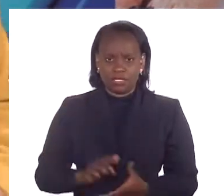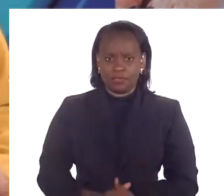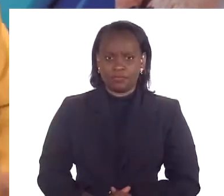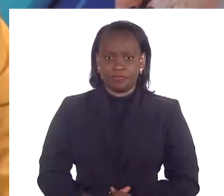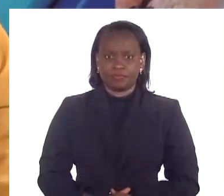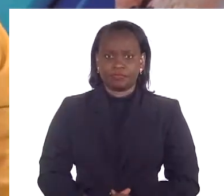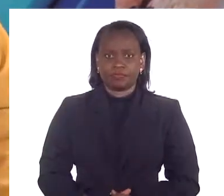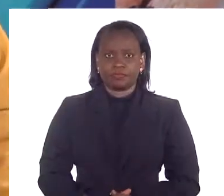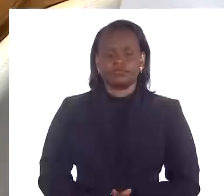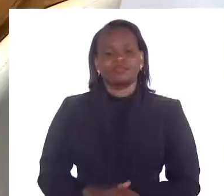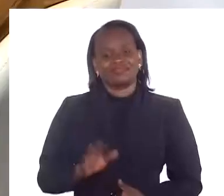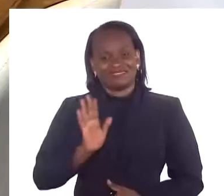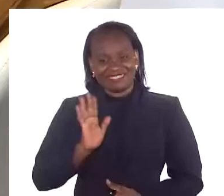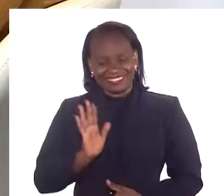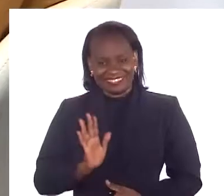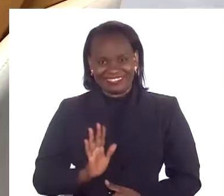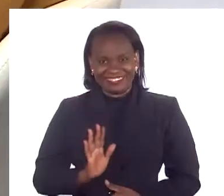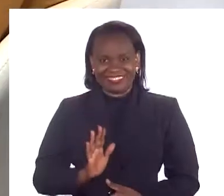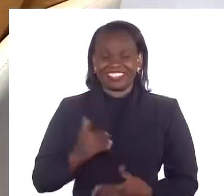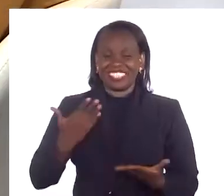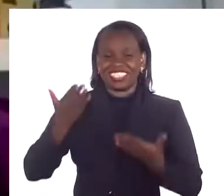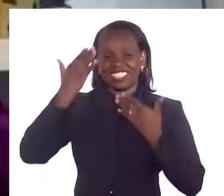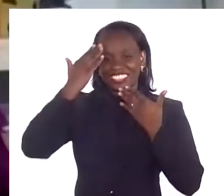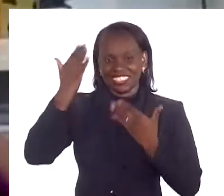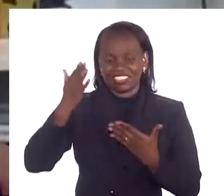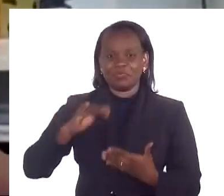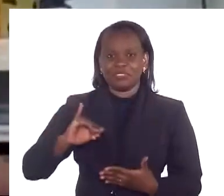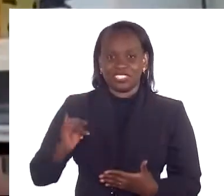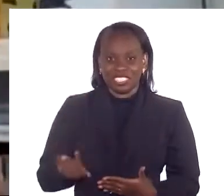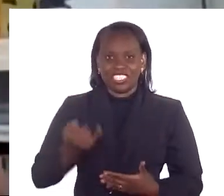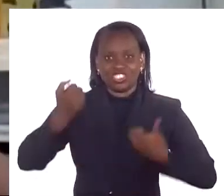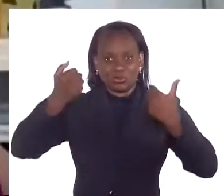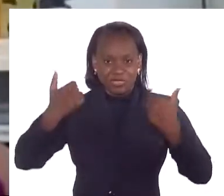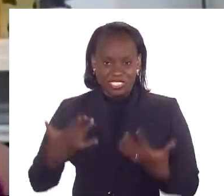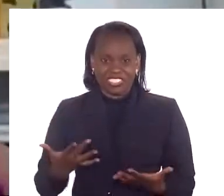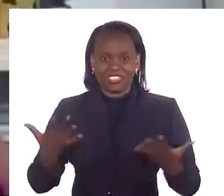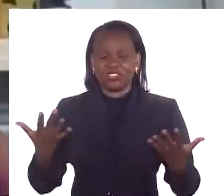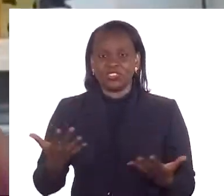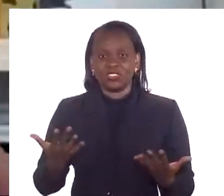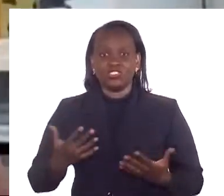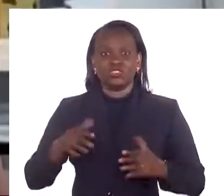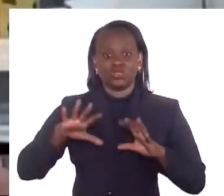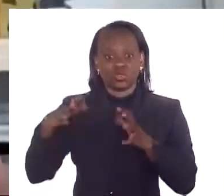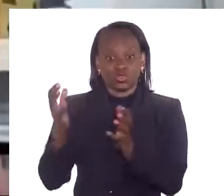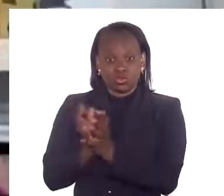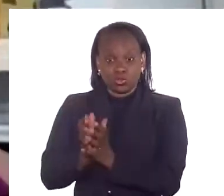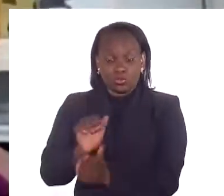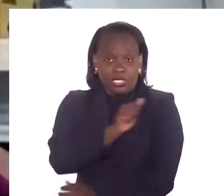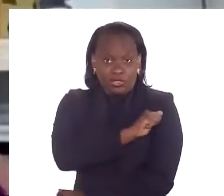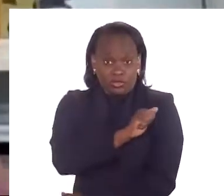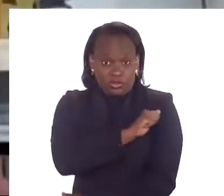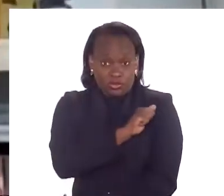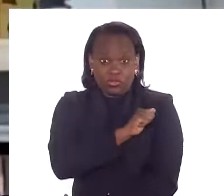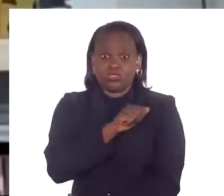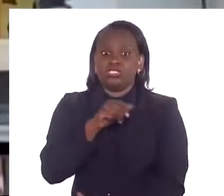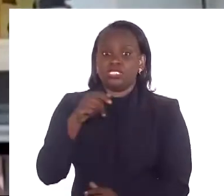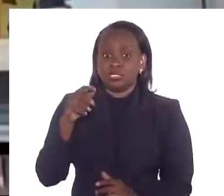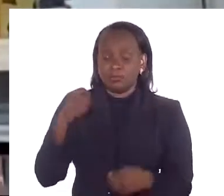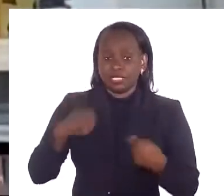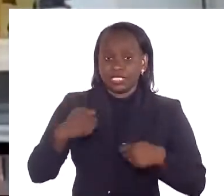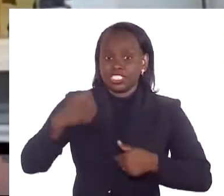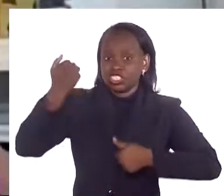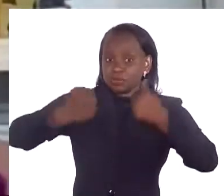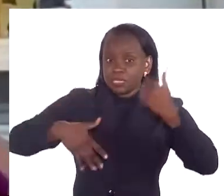intelectual apresentam. Olá, eu queria agradecer a oportunidade de estar falando, né, sobre um grupo de estudantes, né, que a gente